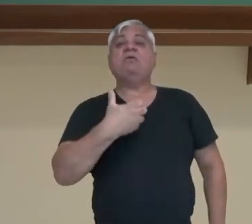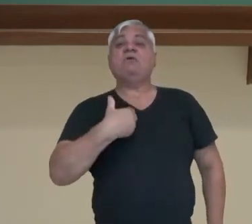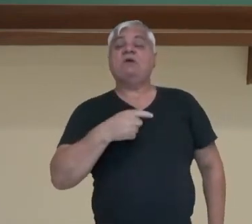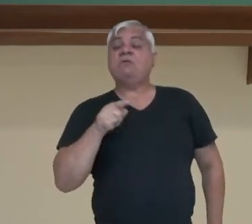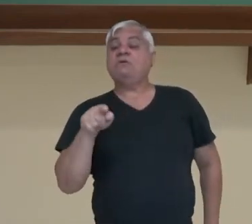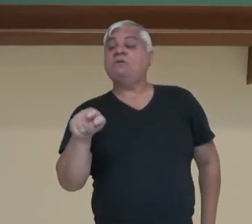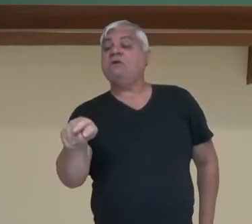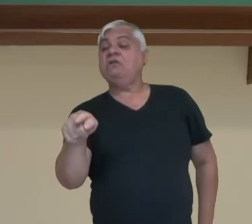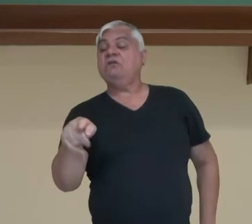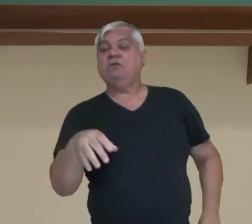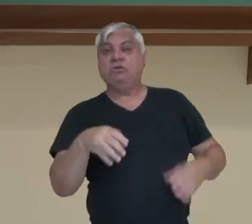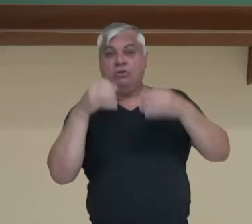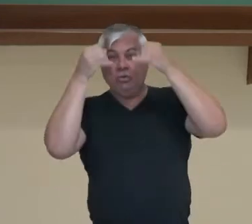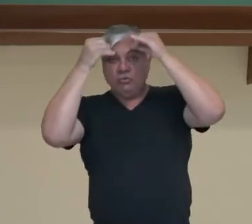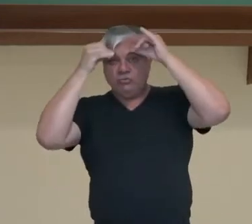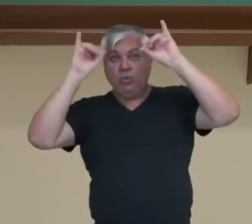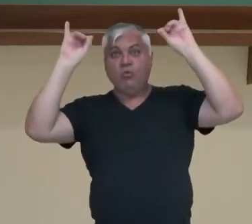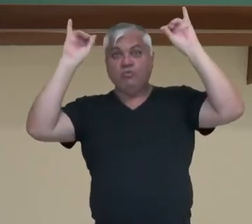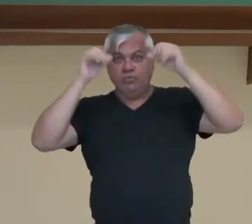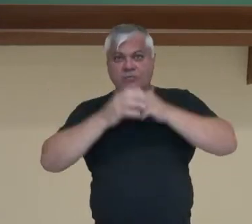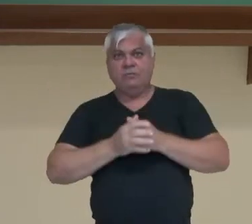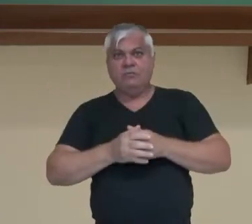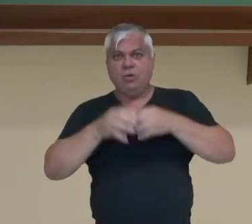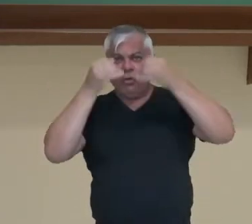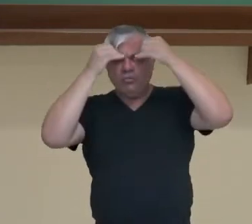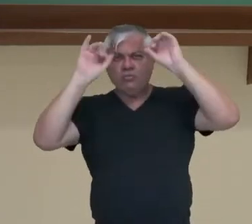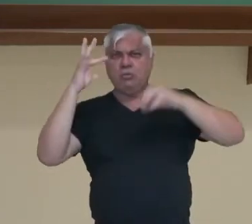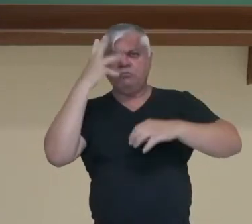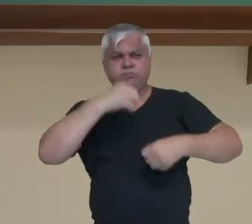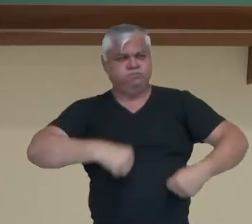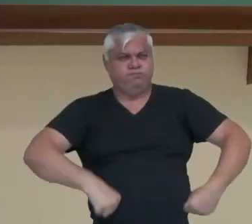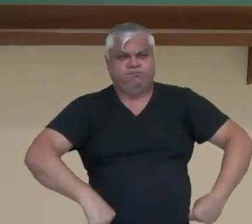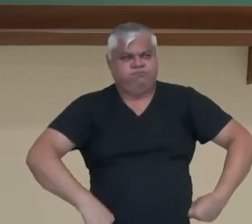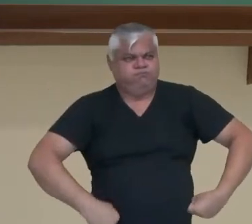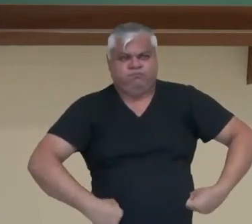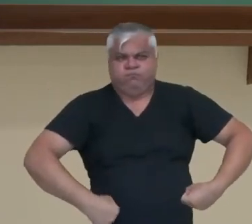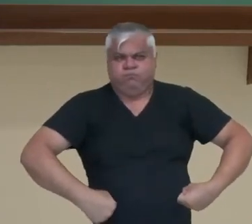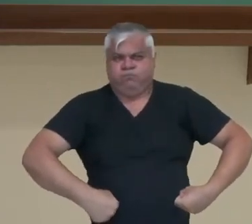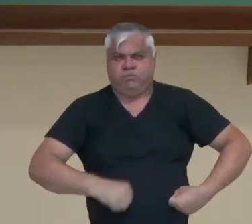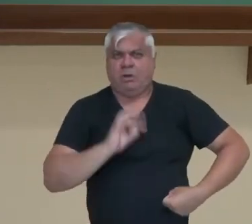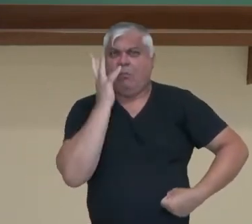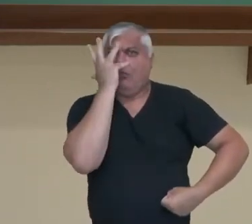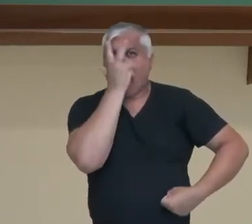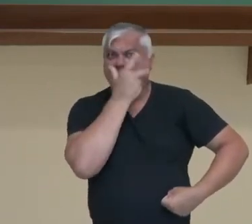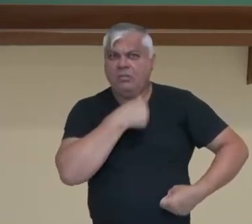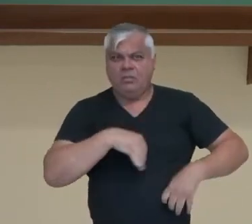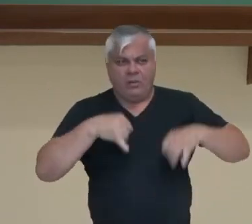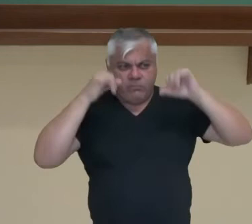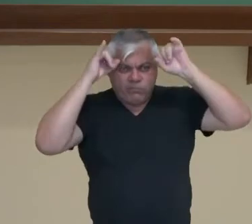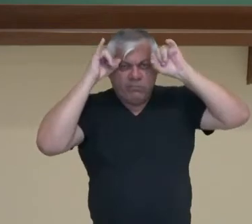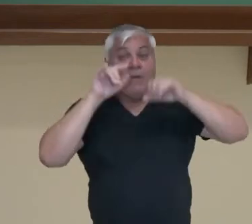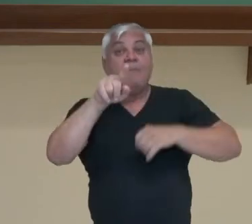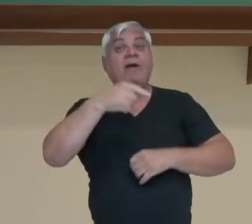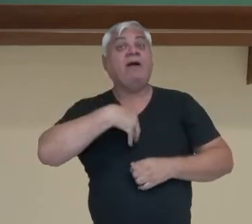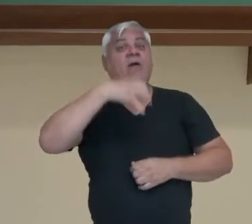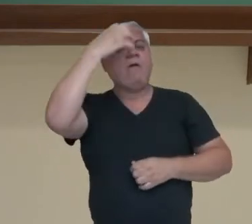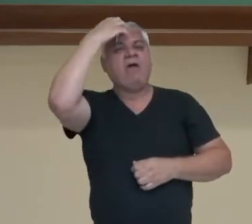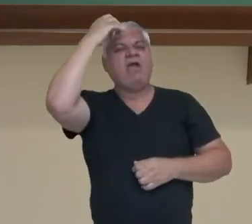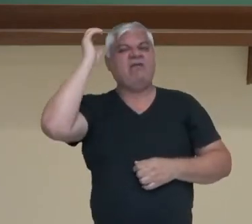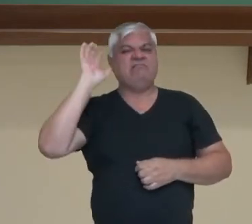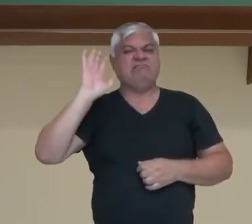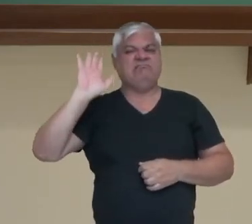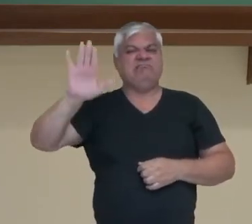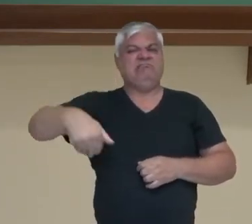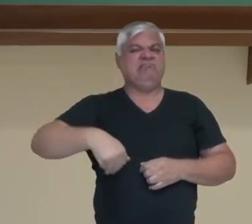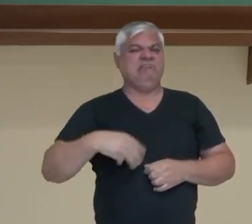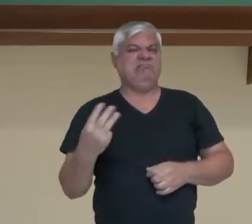aquele touro ali que seja a minha oferenda. E era o touro mais bonito que tinha lá no rebanho dele lá, né? Mas daí o rei Minos na hora, assim: o